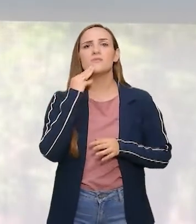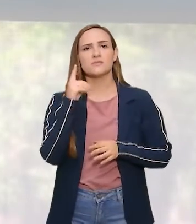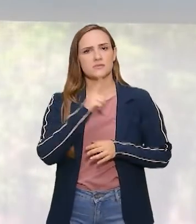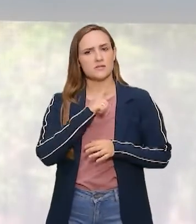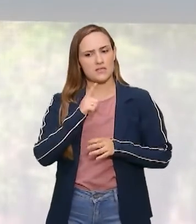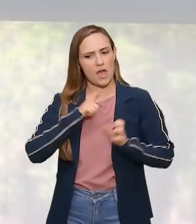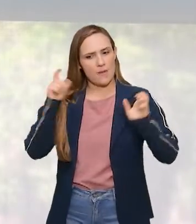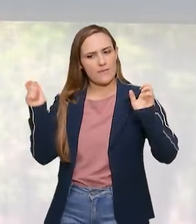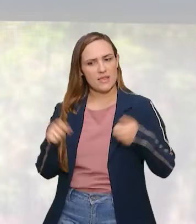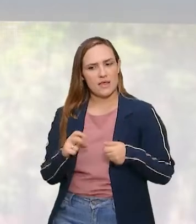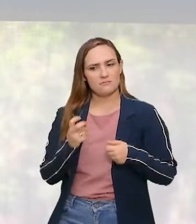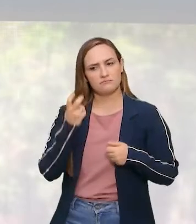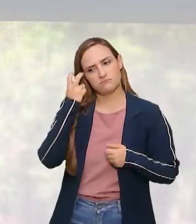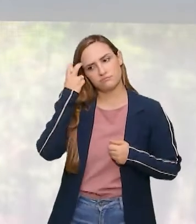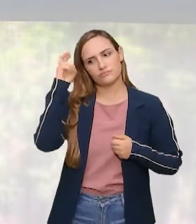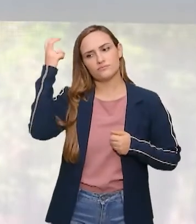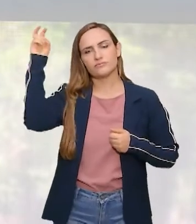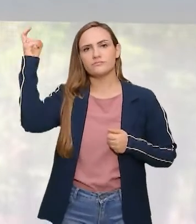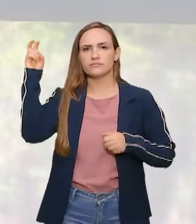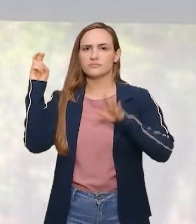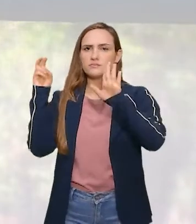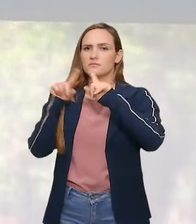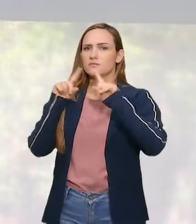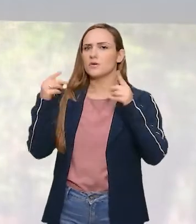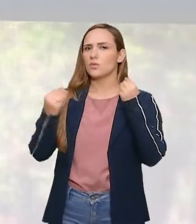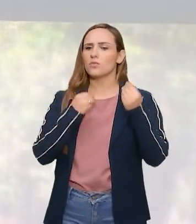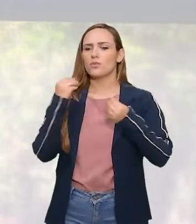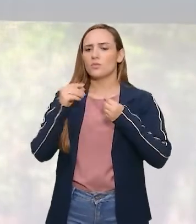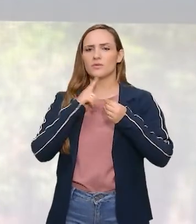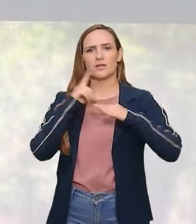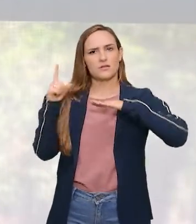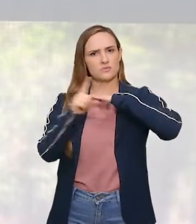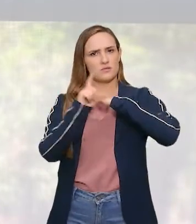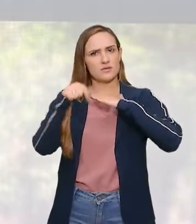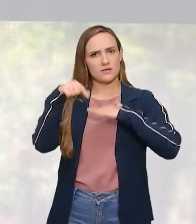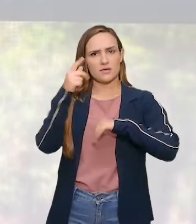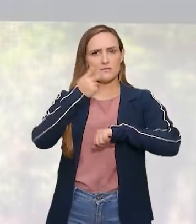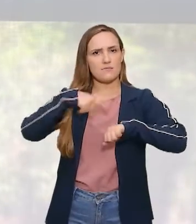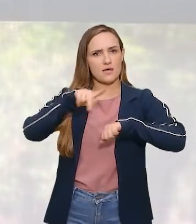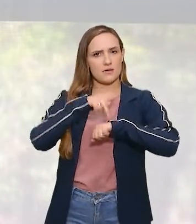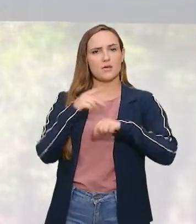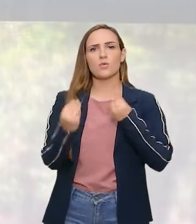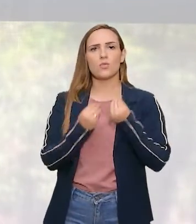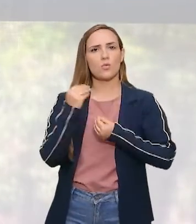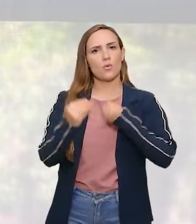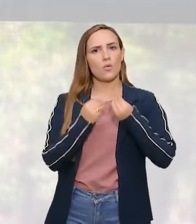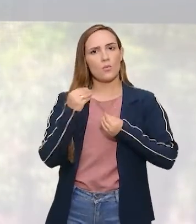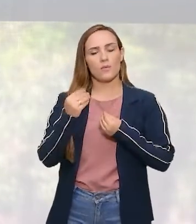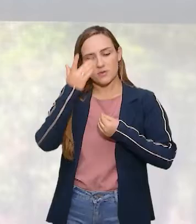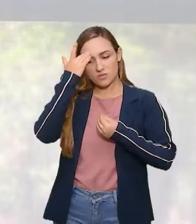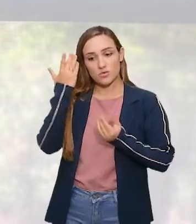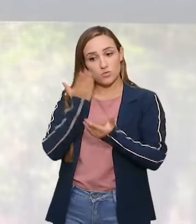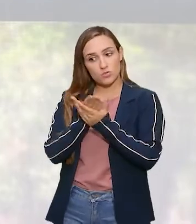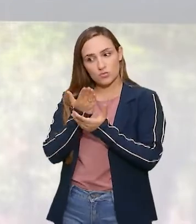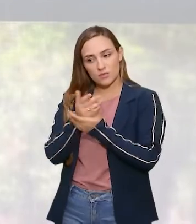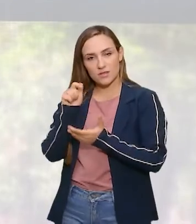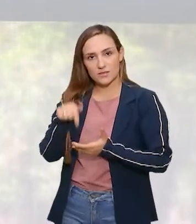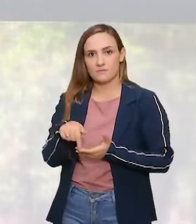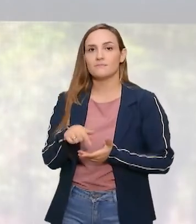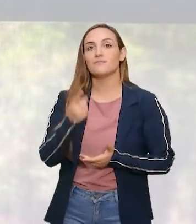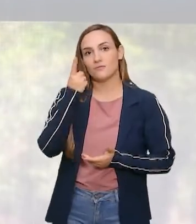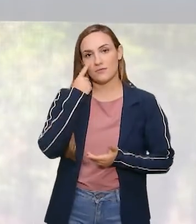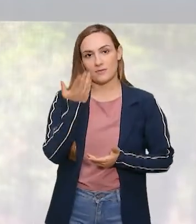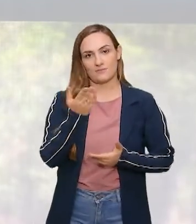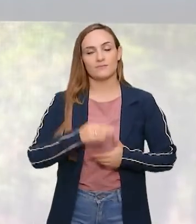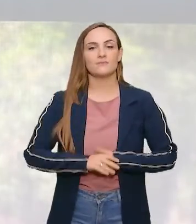habilidades. E o que fazer para identificá-los? Como eles são tratados no nosso país? E de que forma se dá o acesso